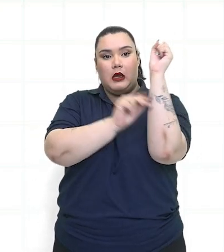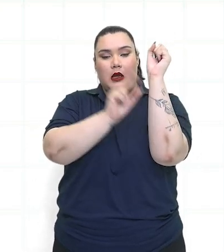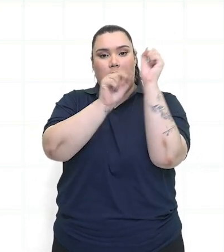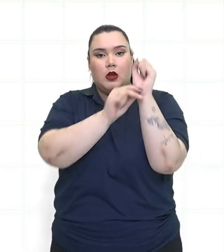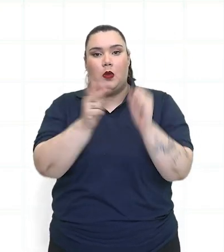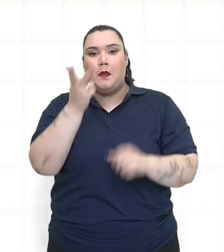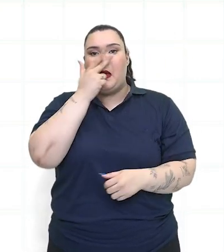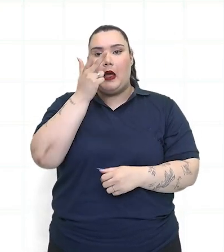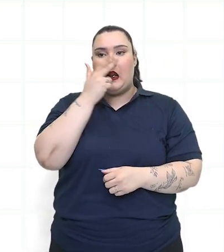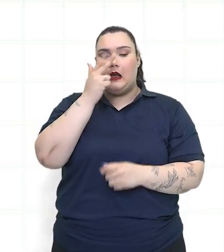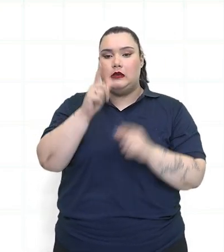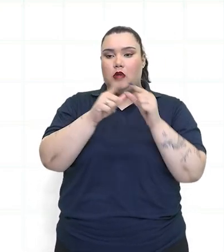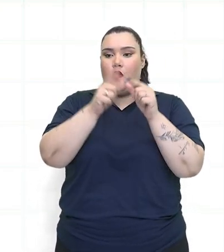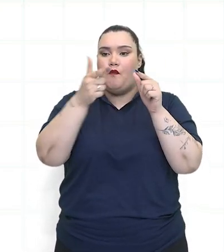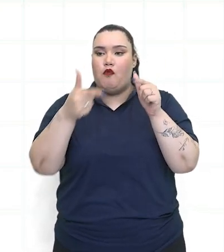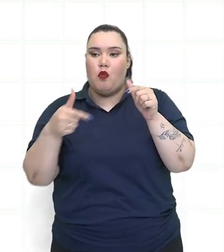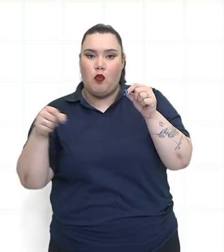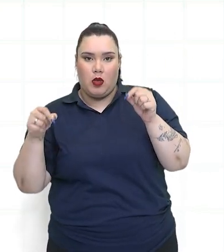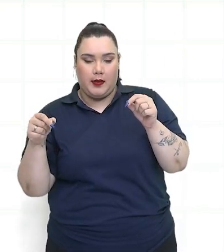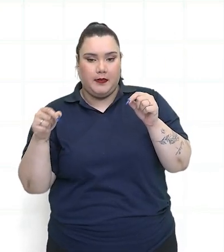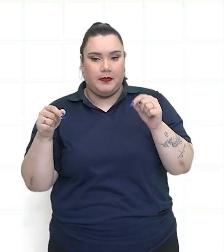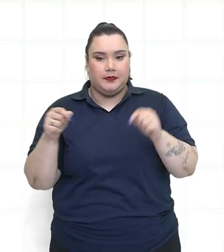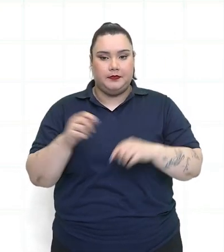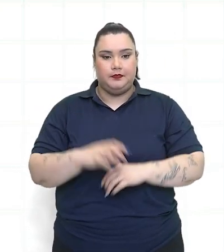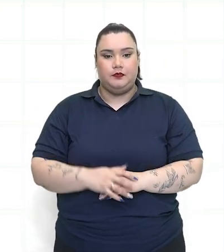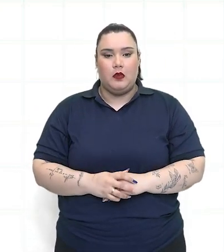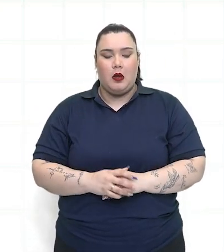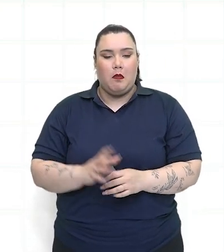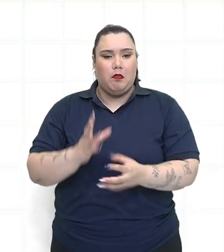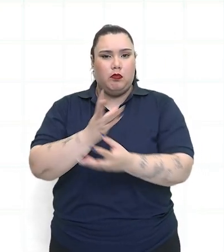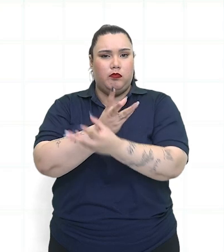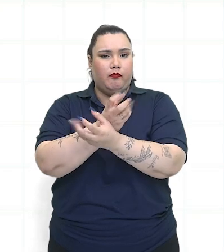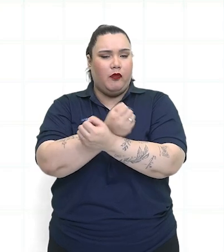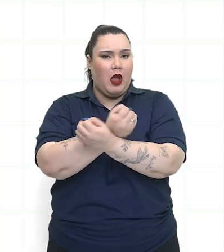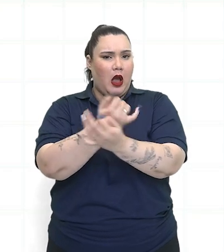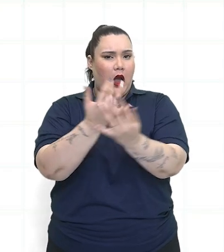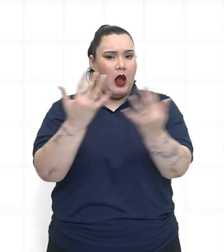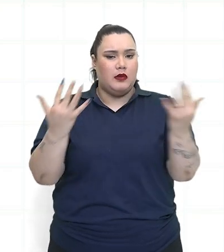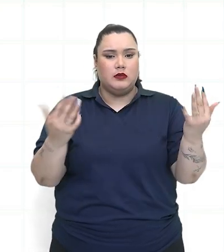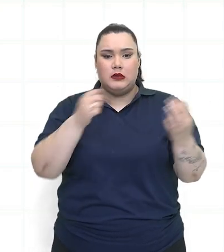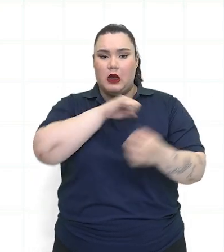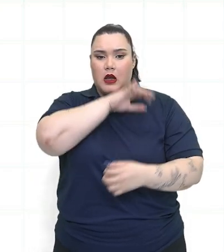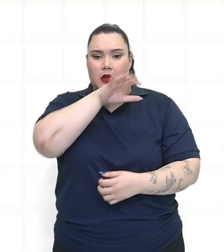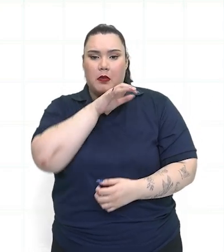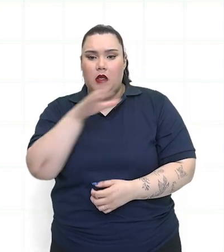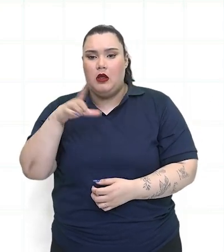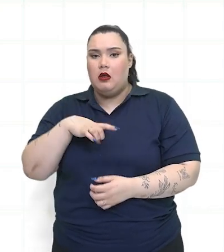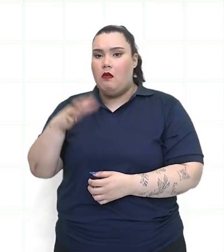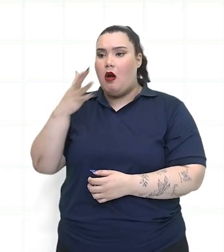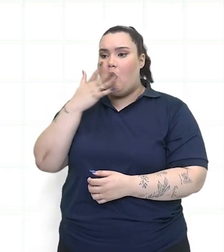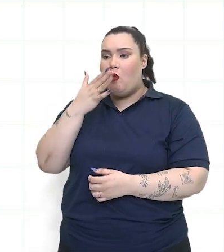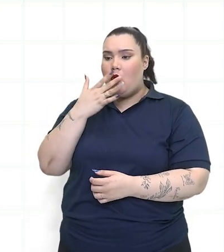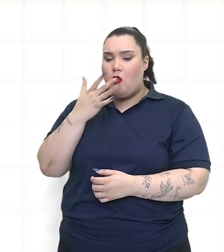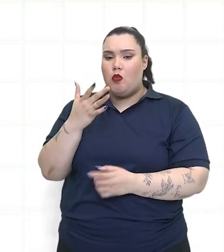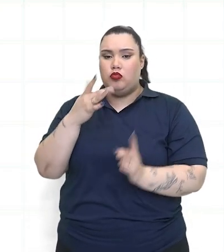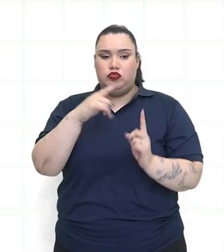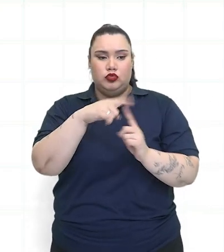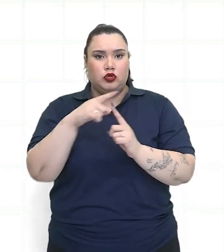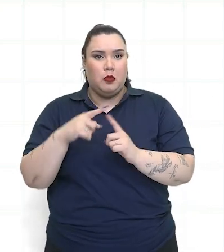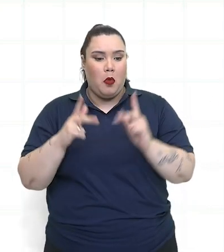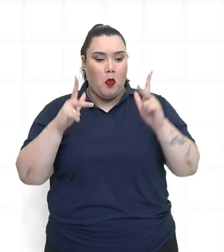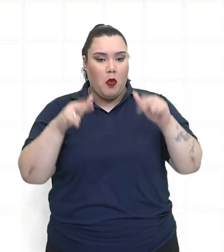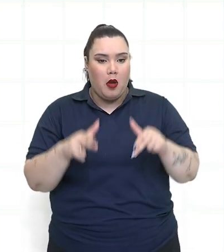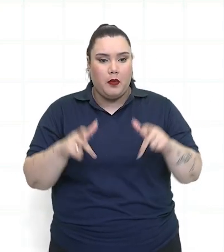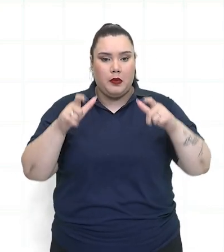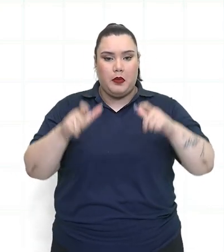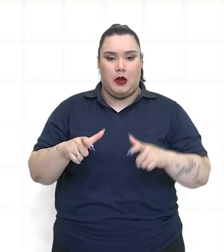folhas, ou seja, a aparência desses grilos é de uma folha. Muitos animais ficam com a cor e a forma dos